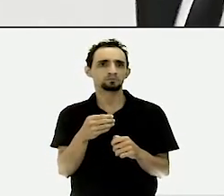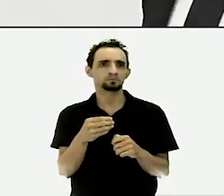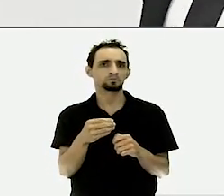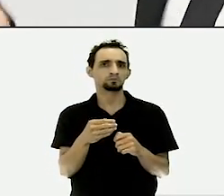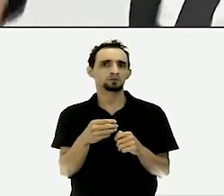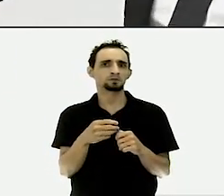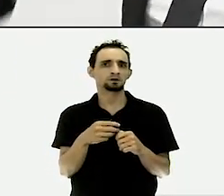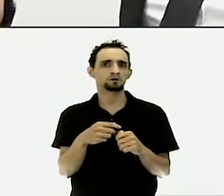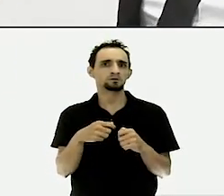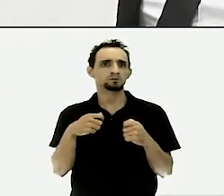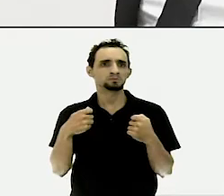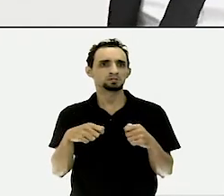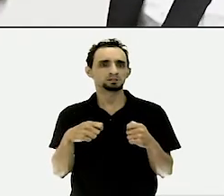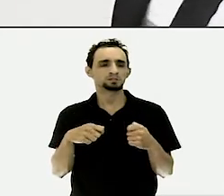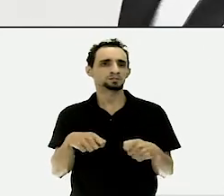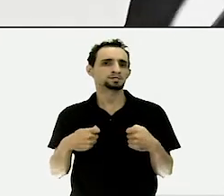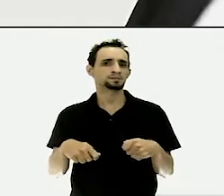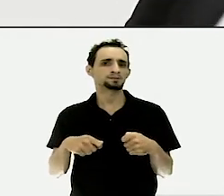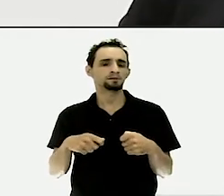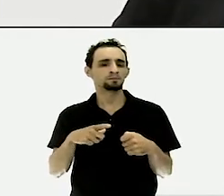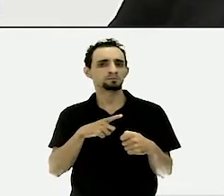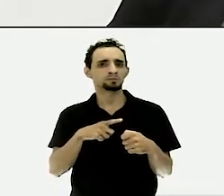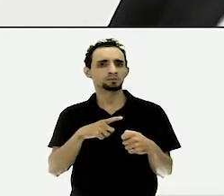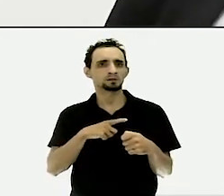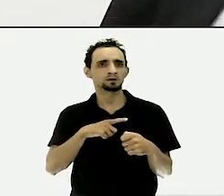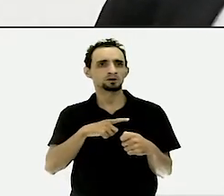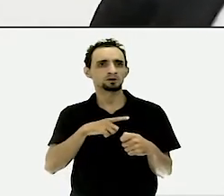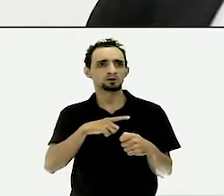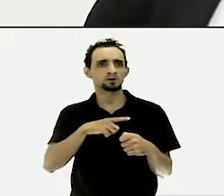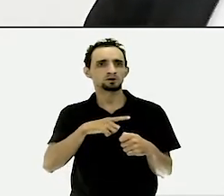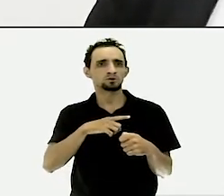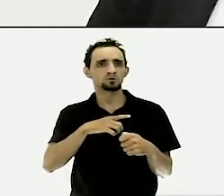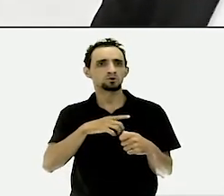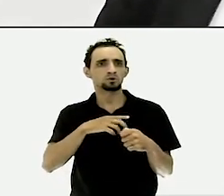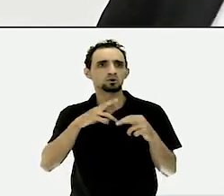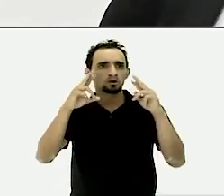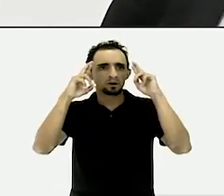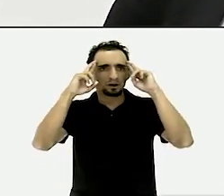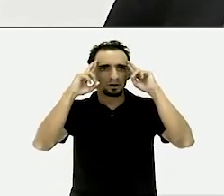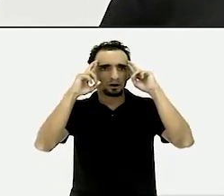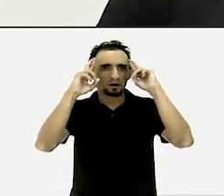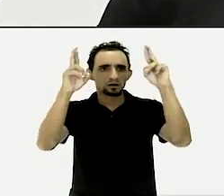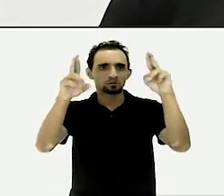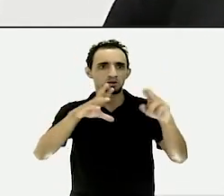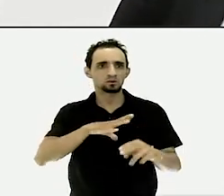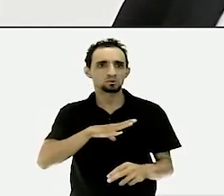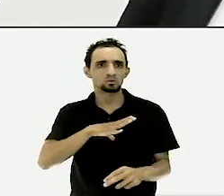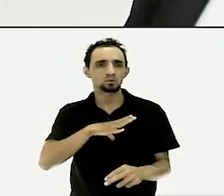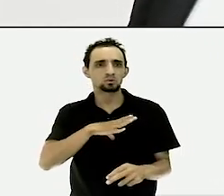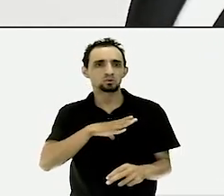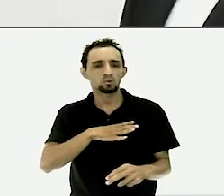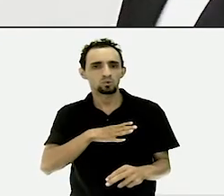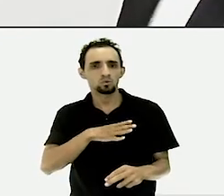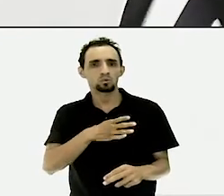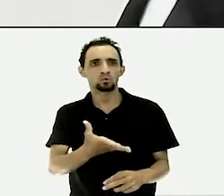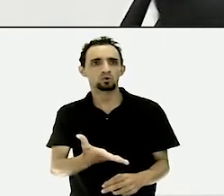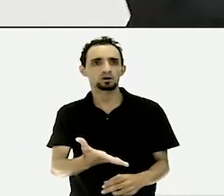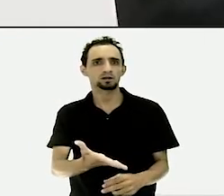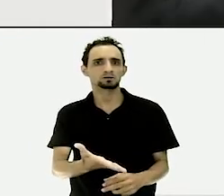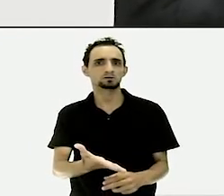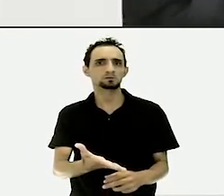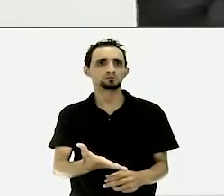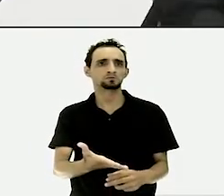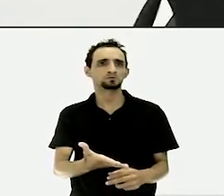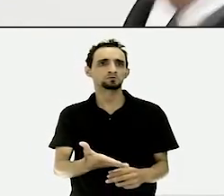lei, no máximo rigor da lei. Não tem cabimento uma pessoa fazer isso com uma mulher. Então é isso